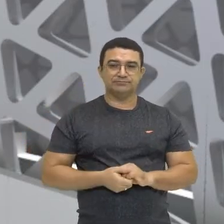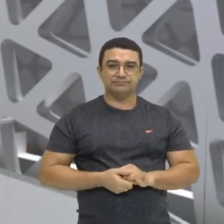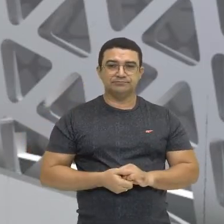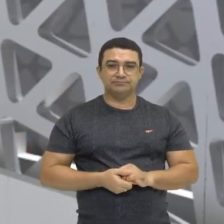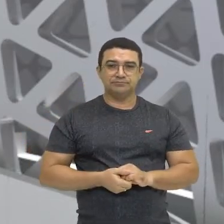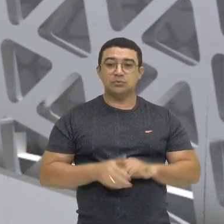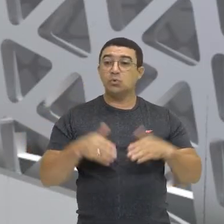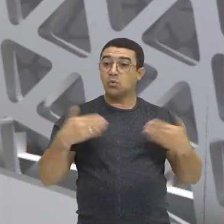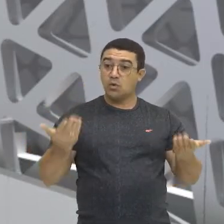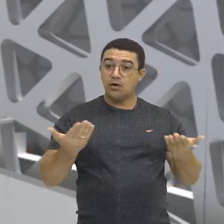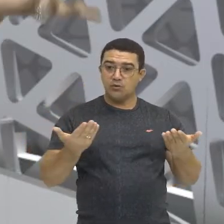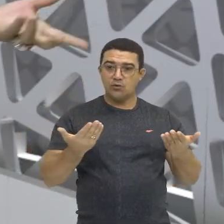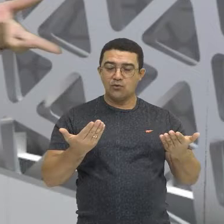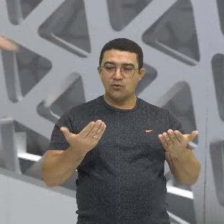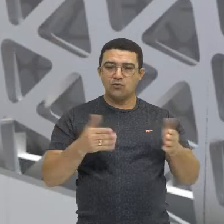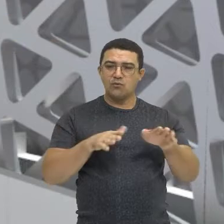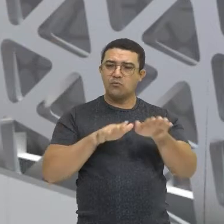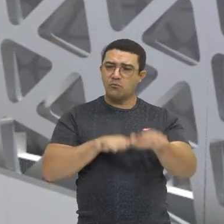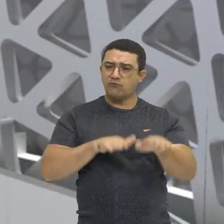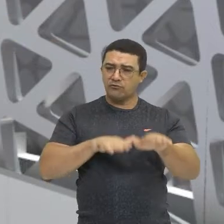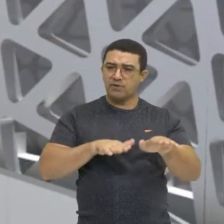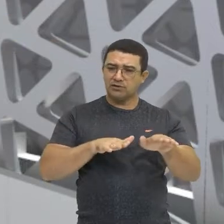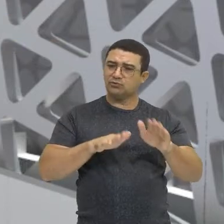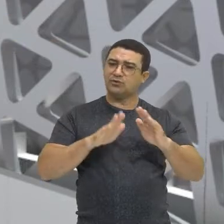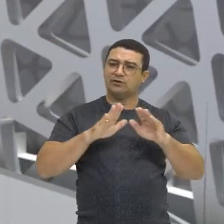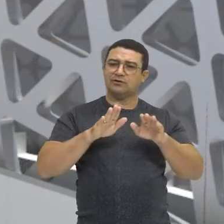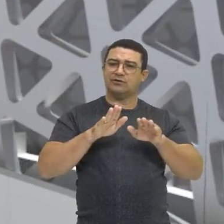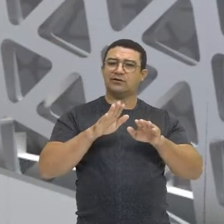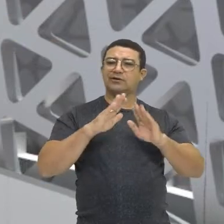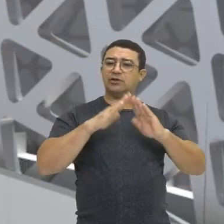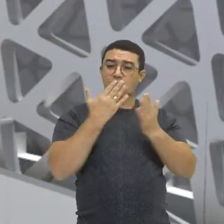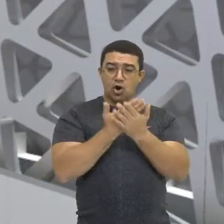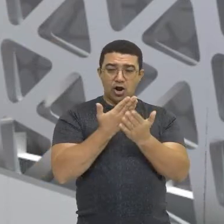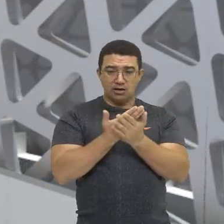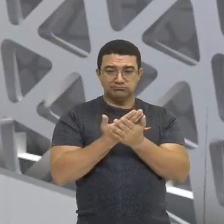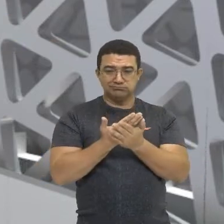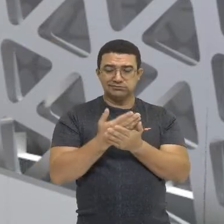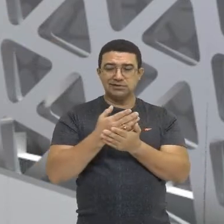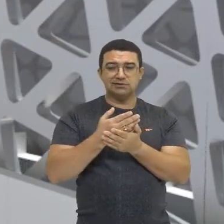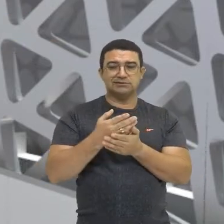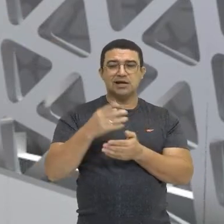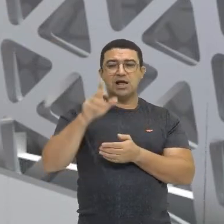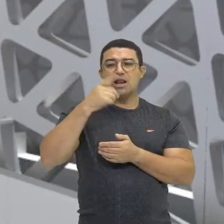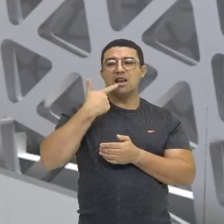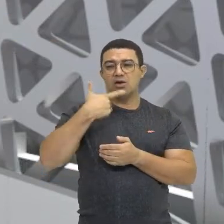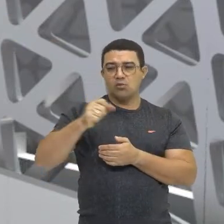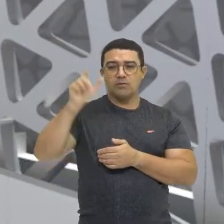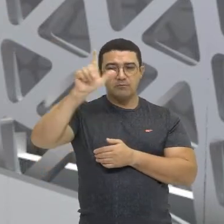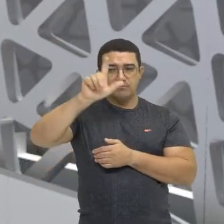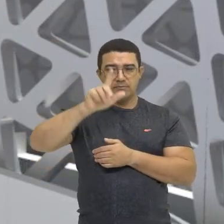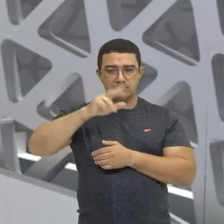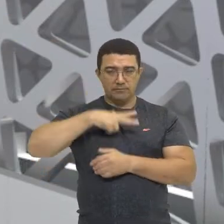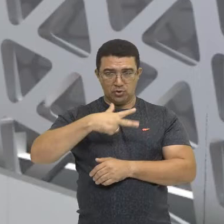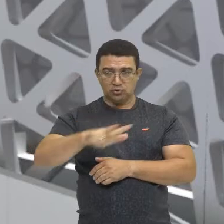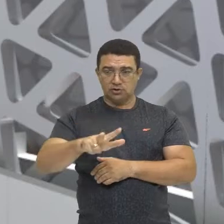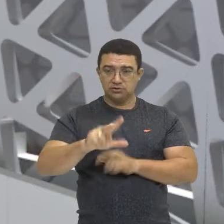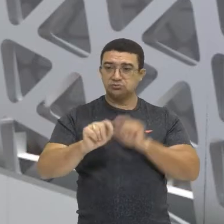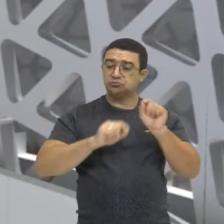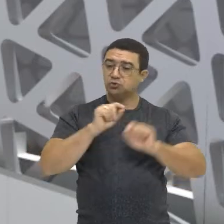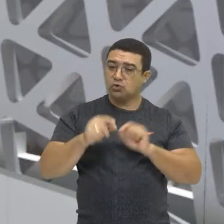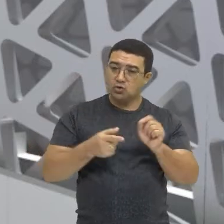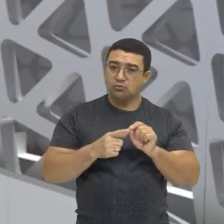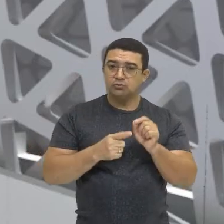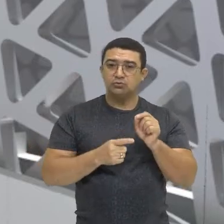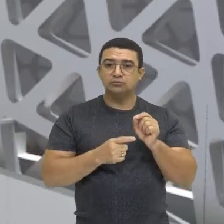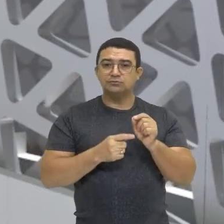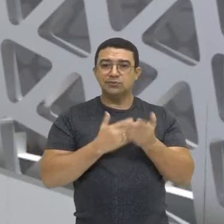né, da língua portuguesa, a primeira manifestação literária da língua portuguesa, ou seja, quando se constitui a